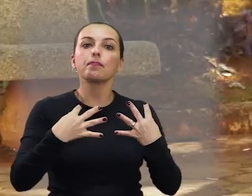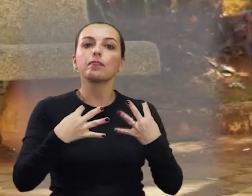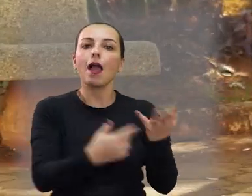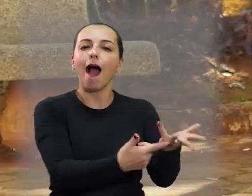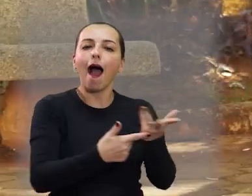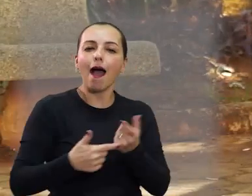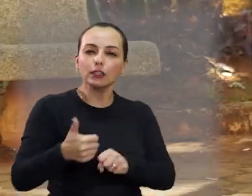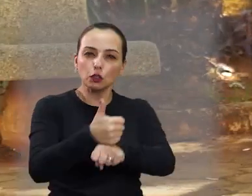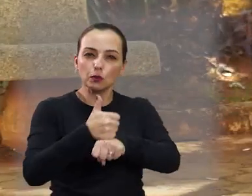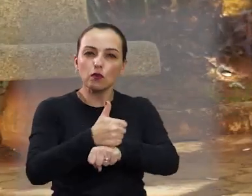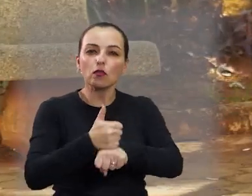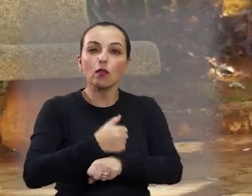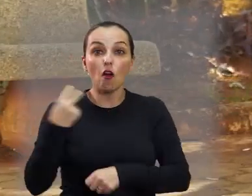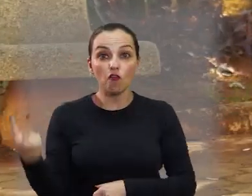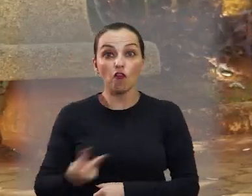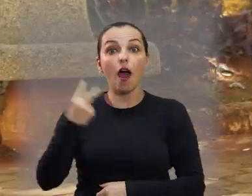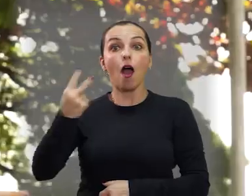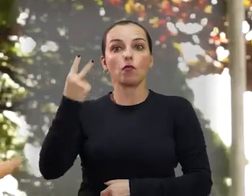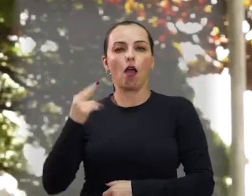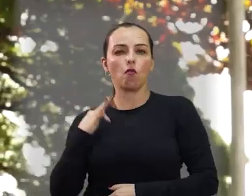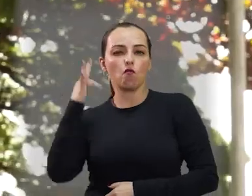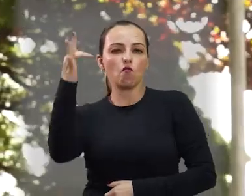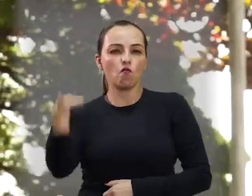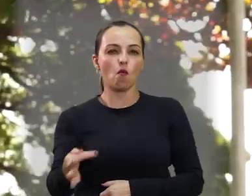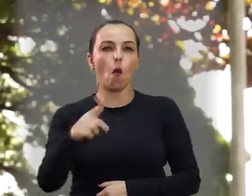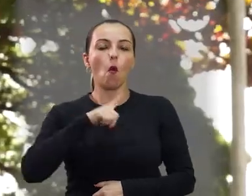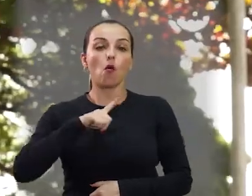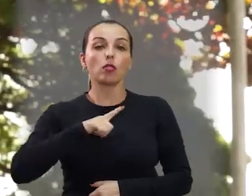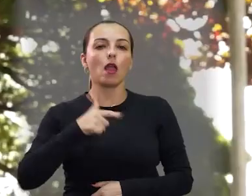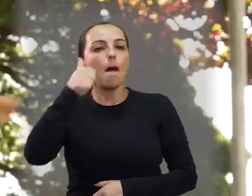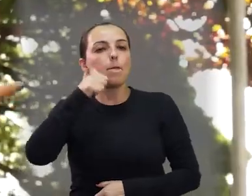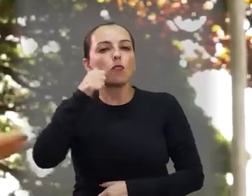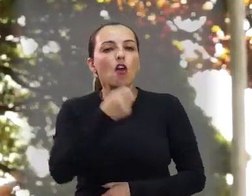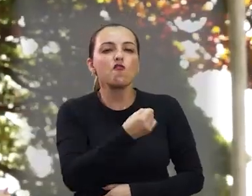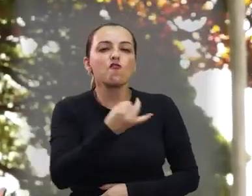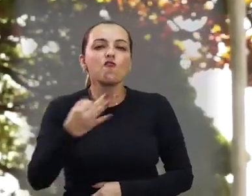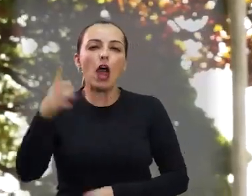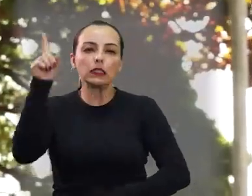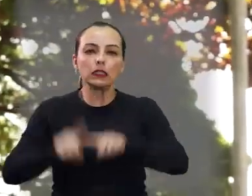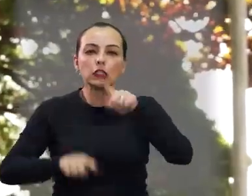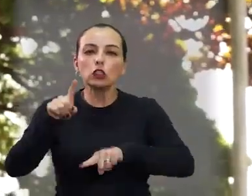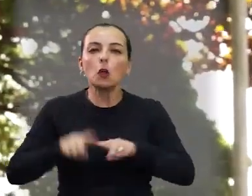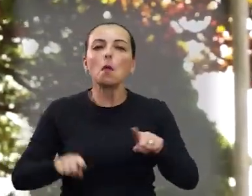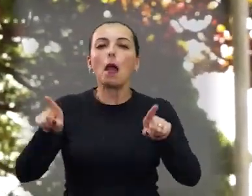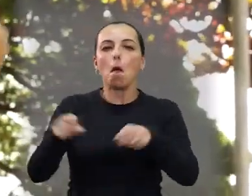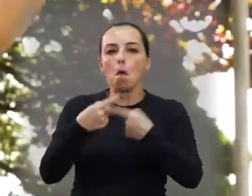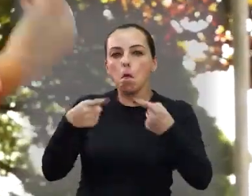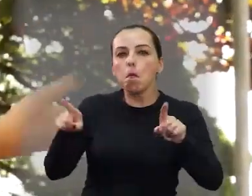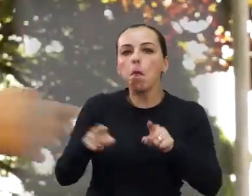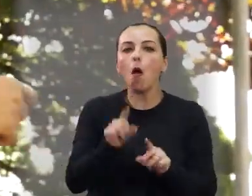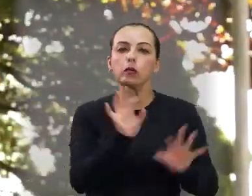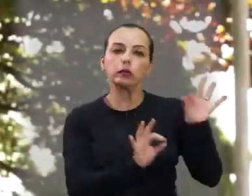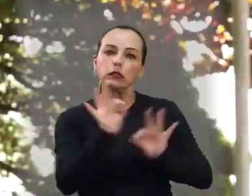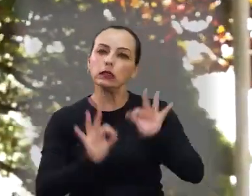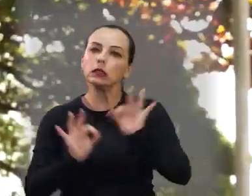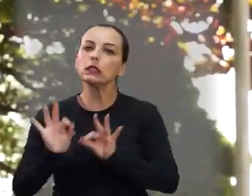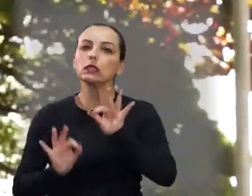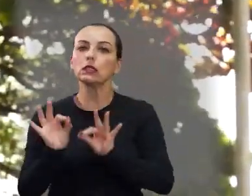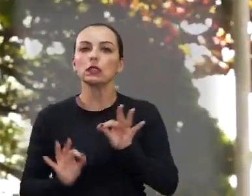só pelo meu corpo, mas pelo que eu faço. E espero que cada vez mais a gente possa ver mulheres tocando